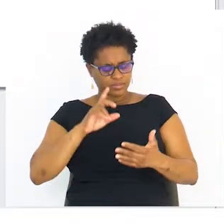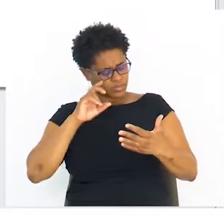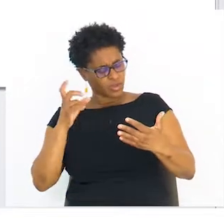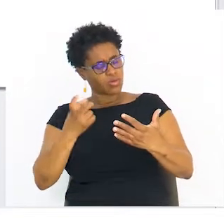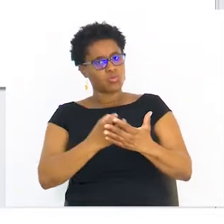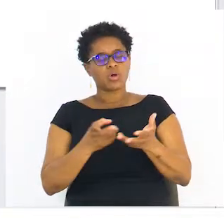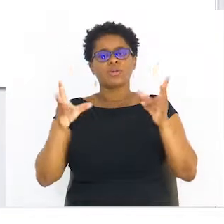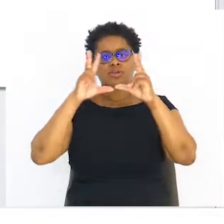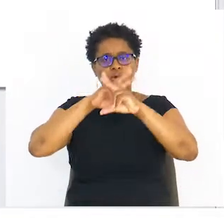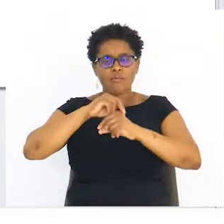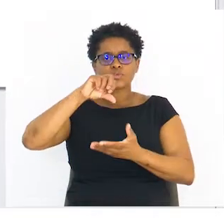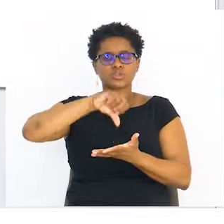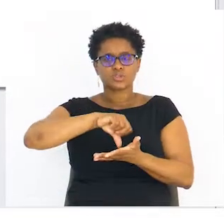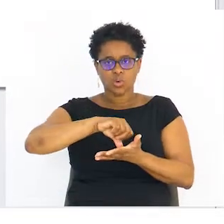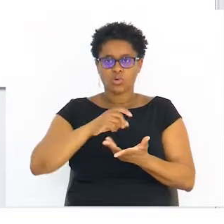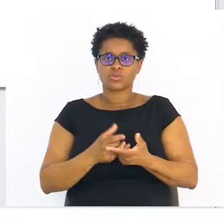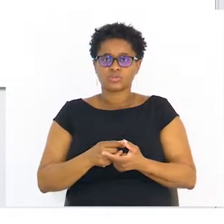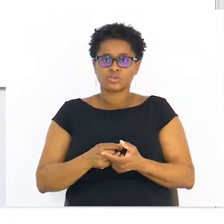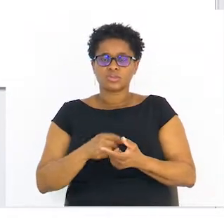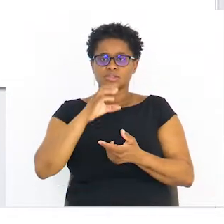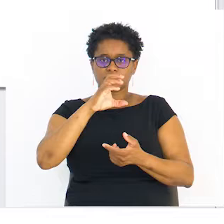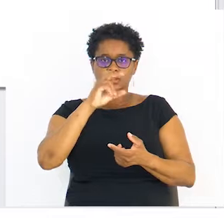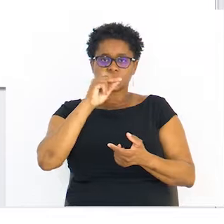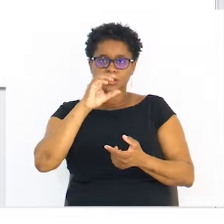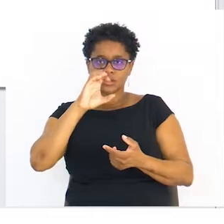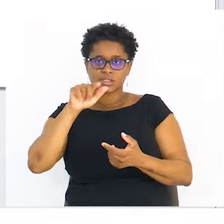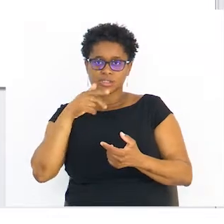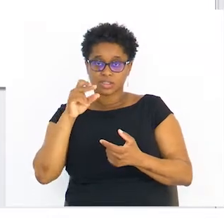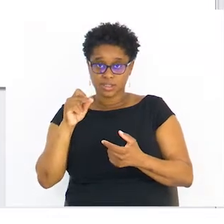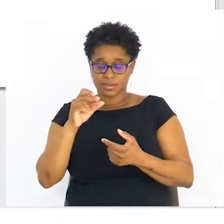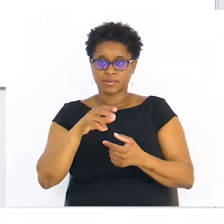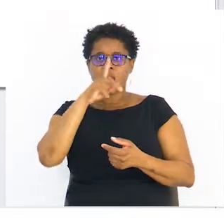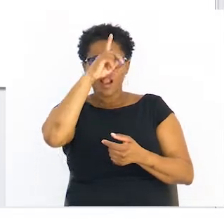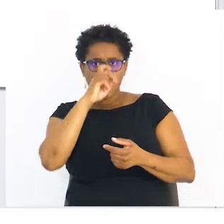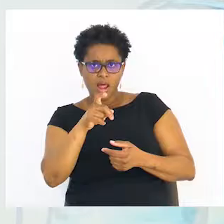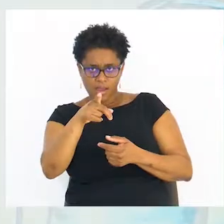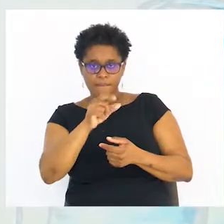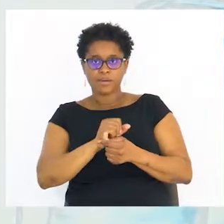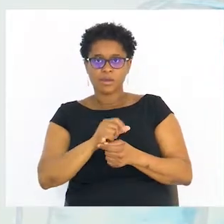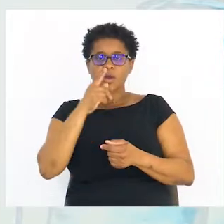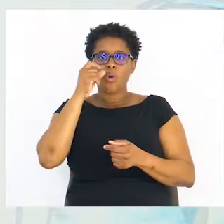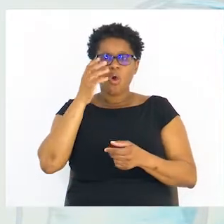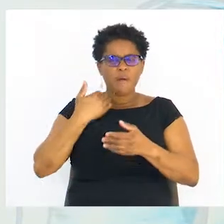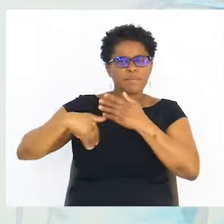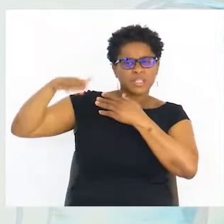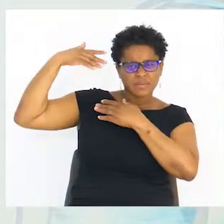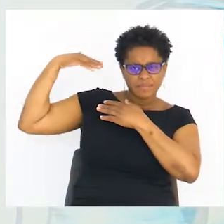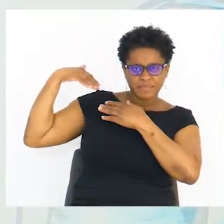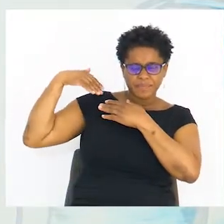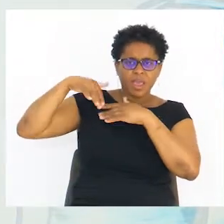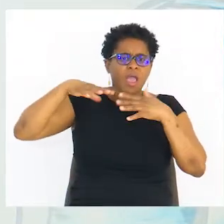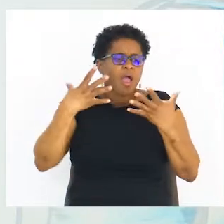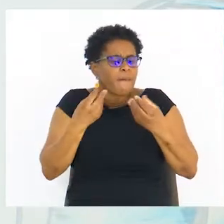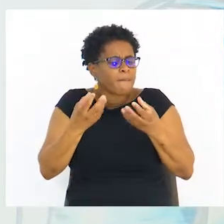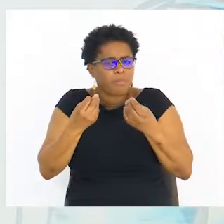a procura de novos territórios de caça. Lembrem-se que o homem primitivo